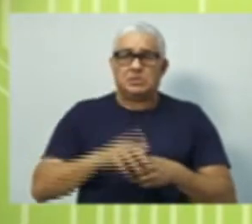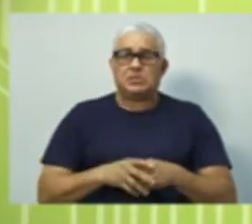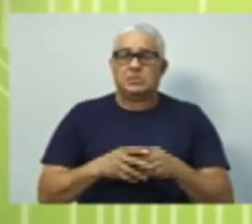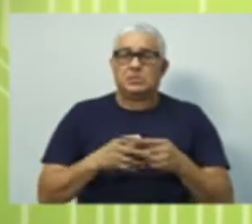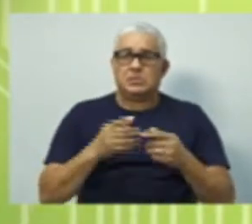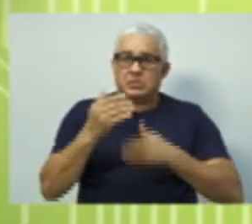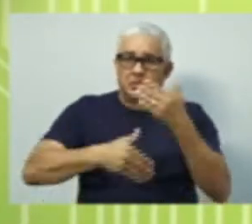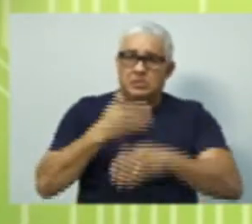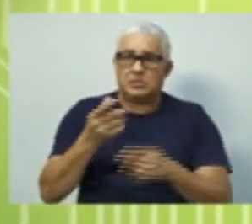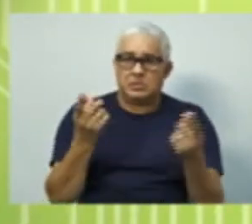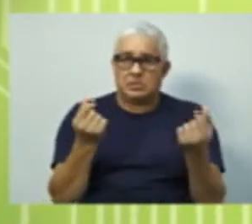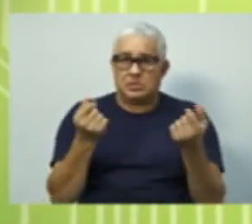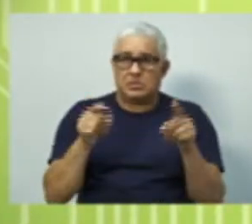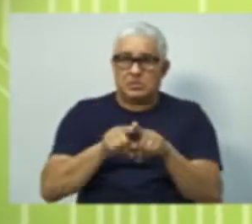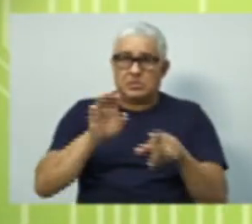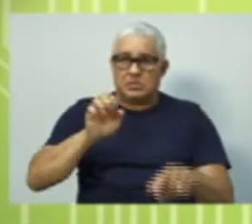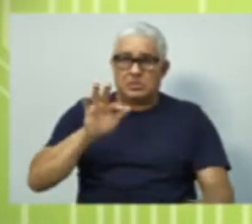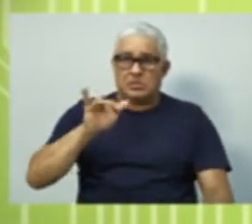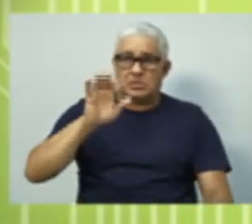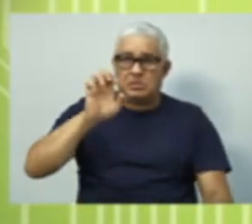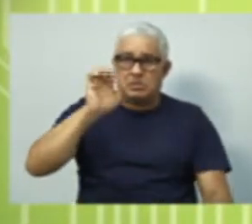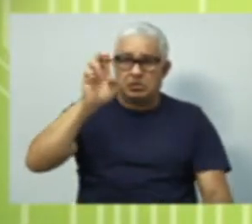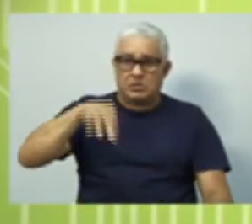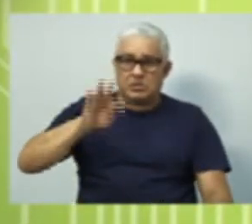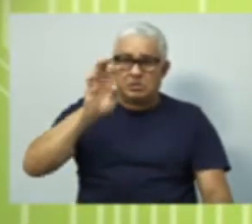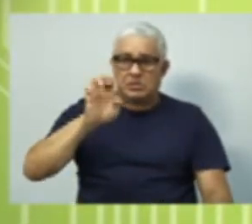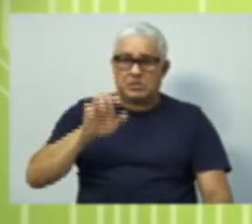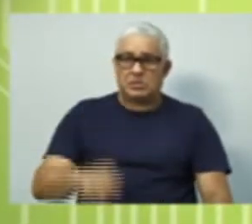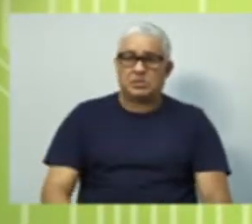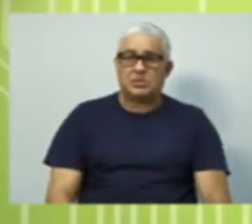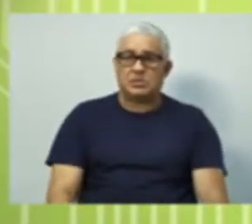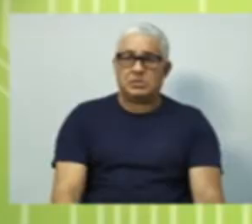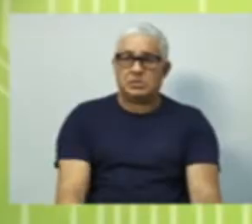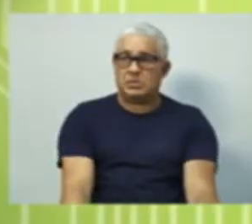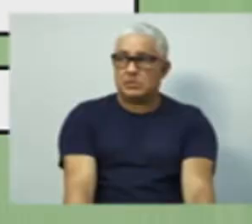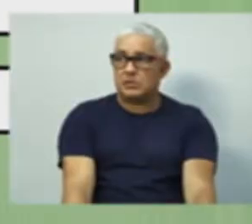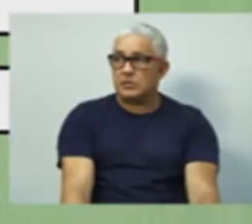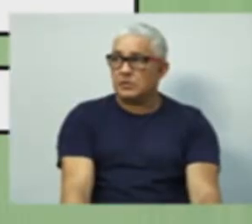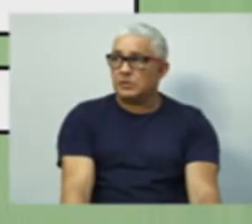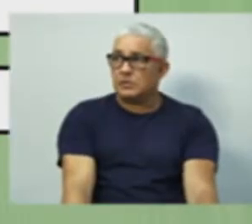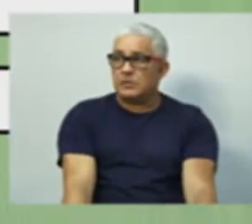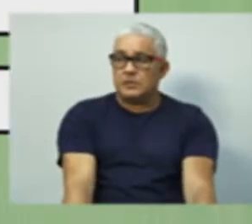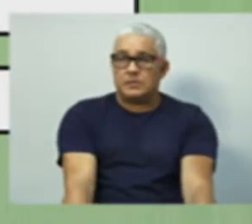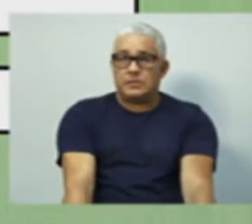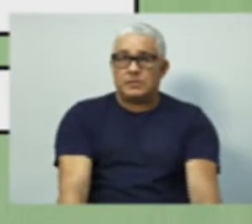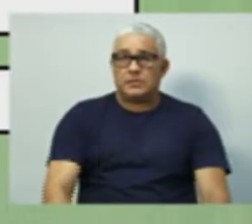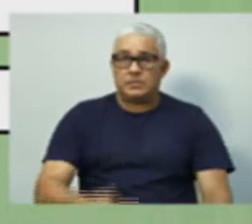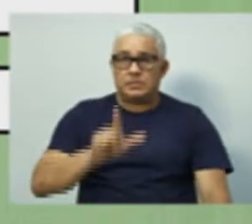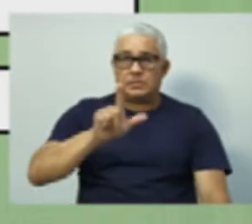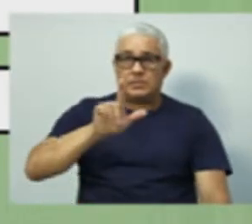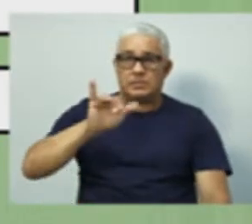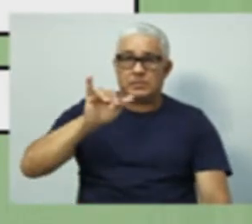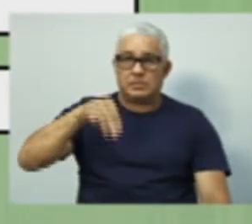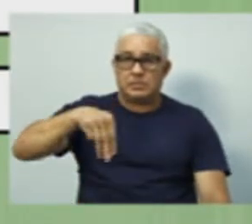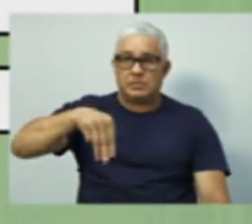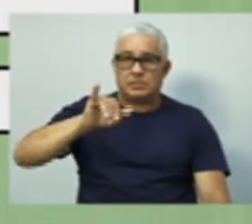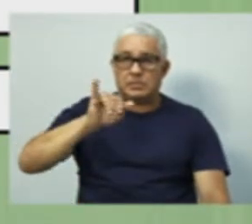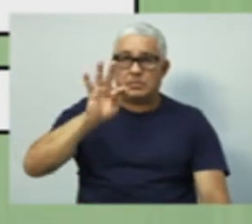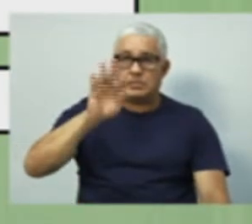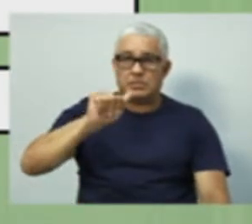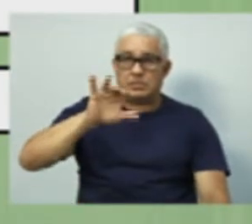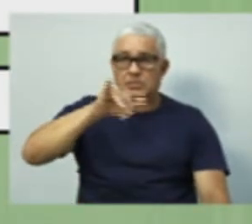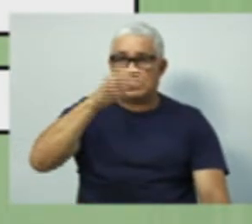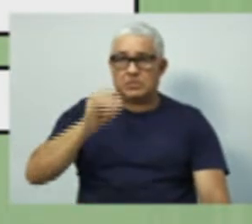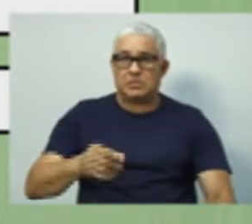economicidade, não. Mas quem lida no dia a dia, quem lida com os processos, que conhece a execução e a prática do processo, sabe a maneira e a forma mais